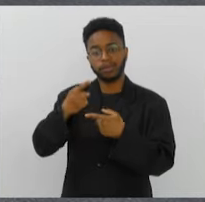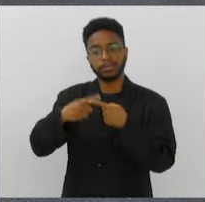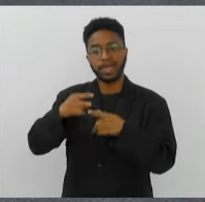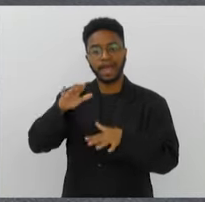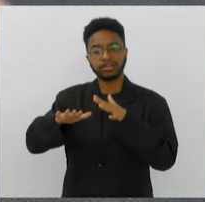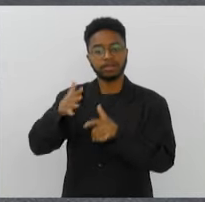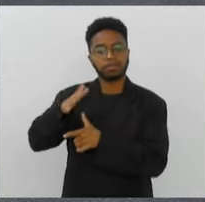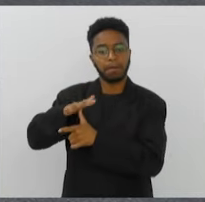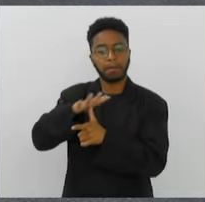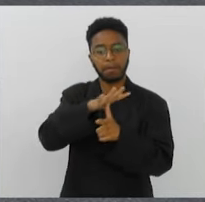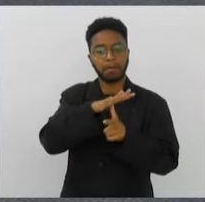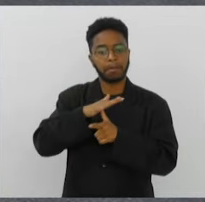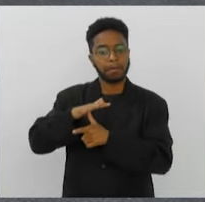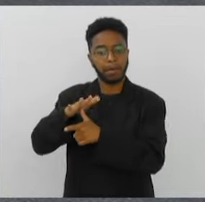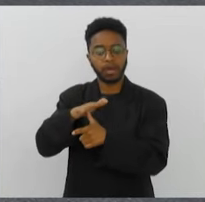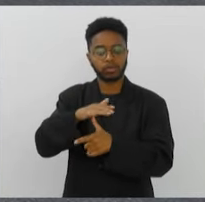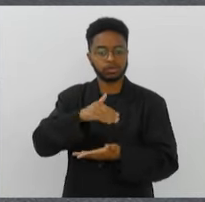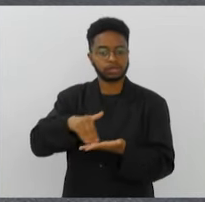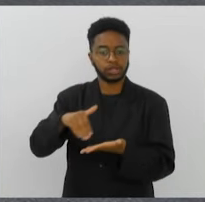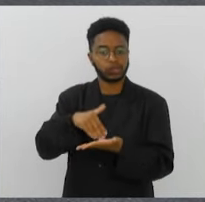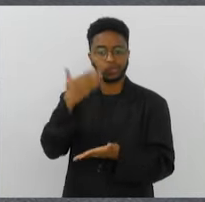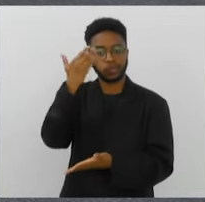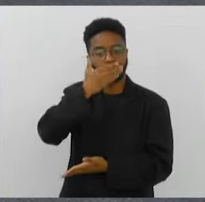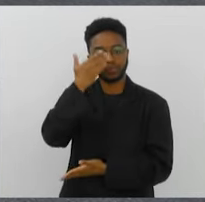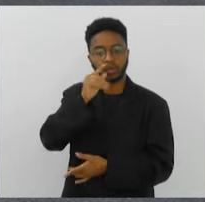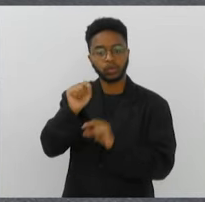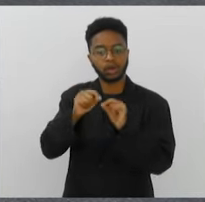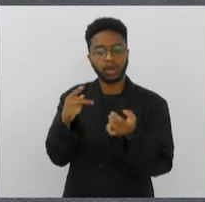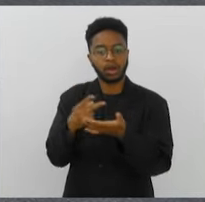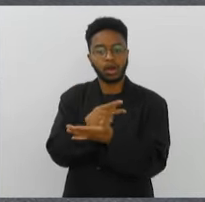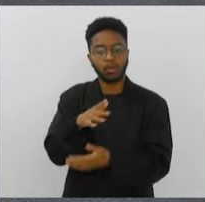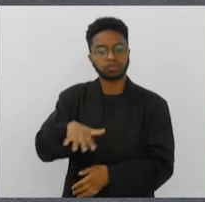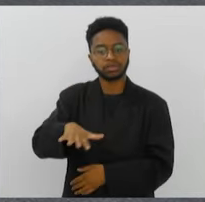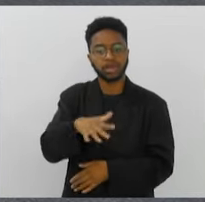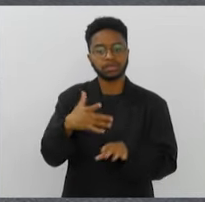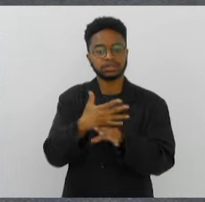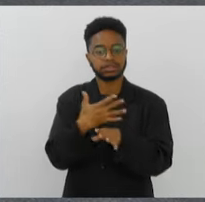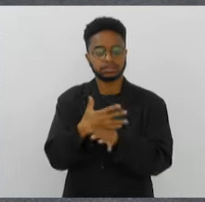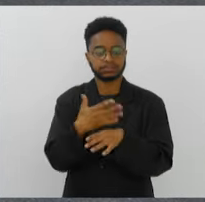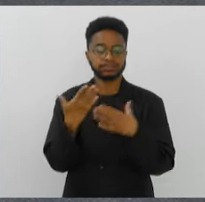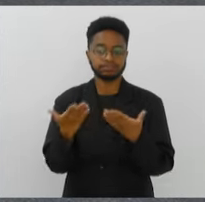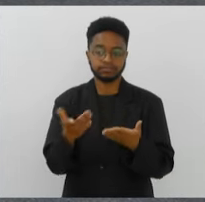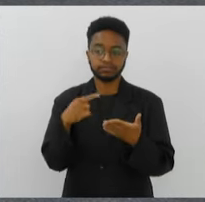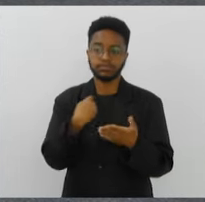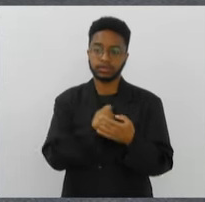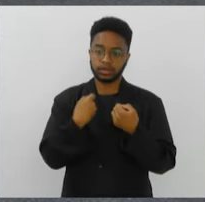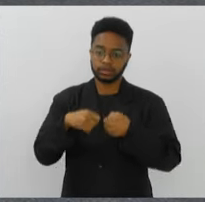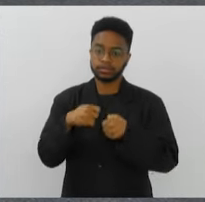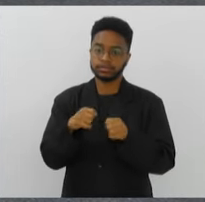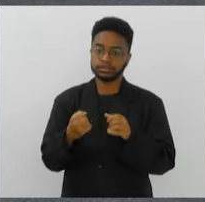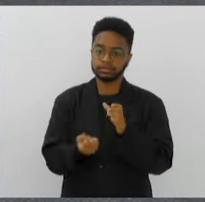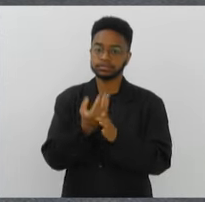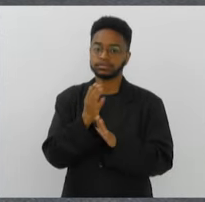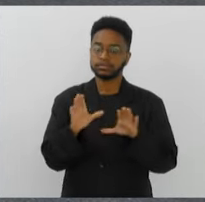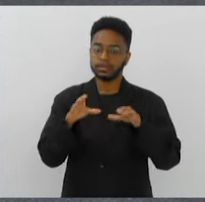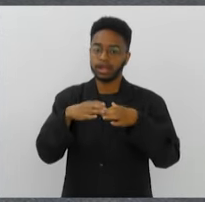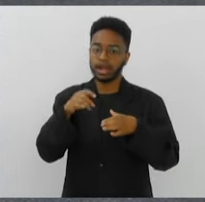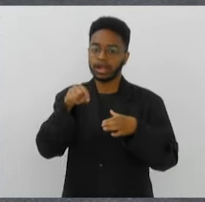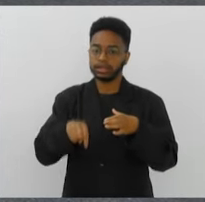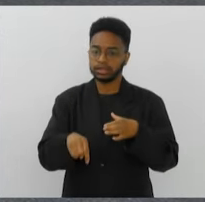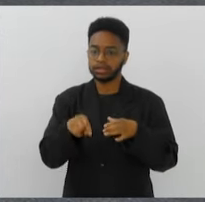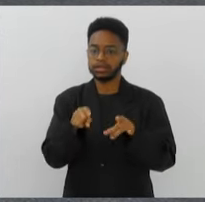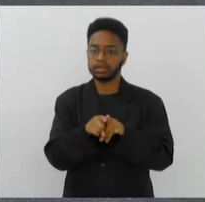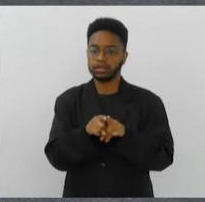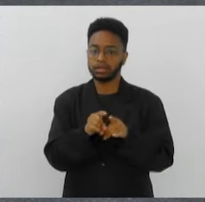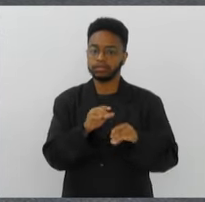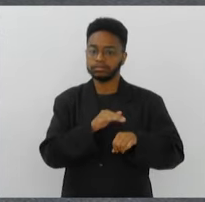na aeronave lá em cima, o secretário, e não está sabendo das necessidades. Então, nós temos que montar uma equipe aqui e até